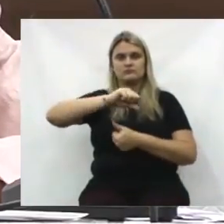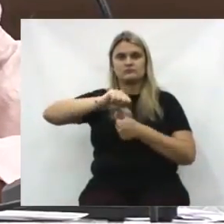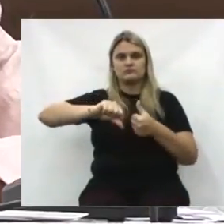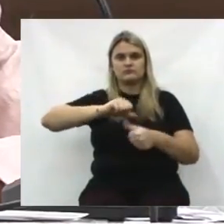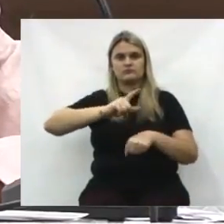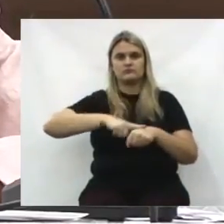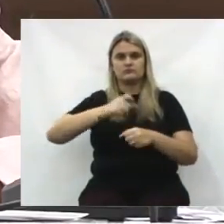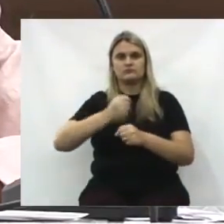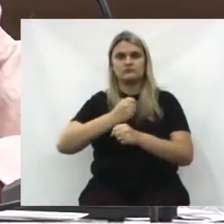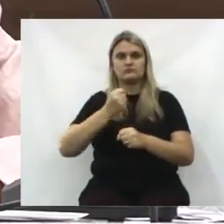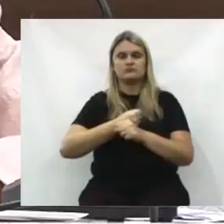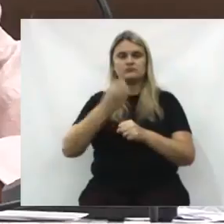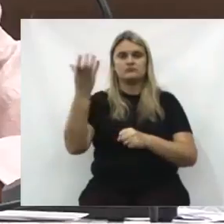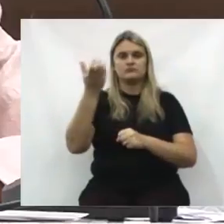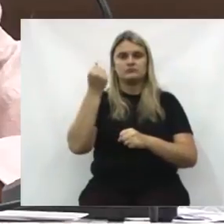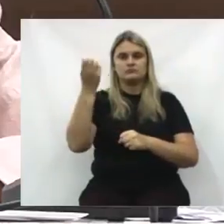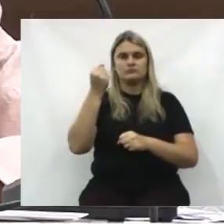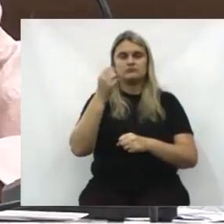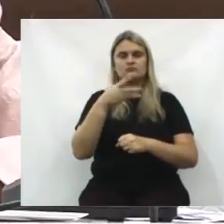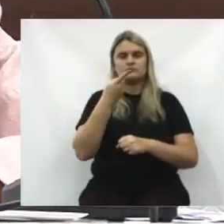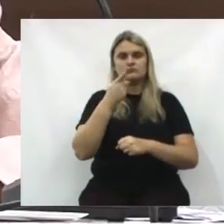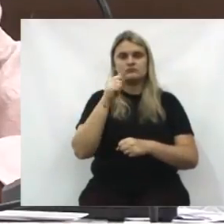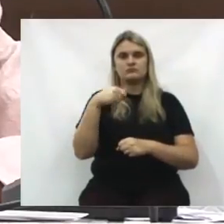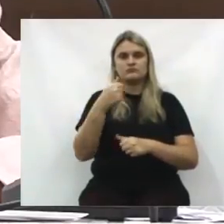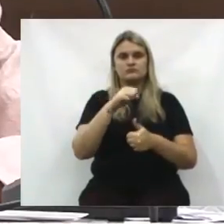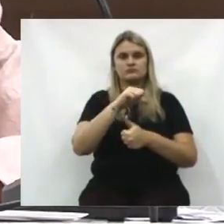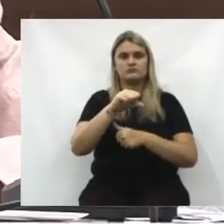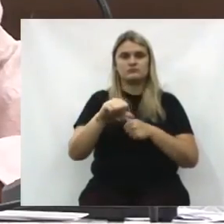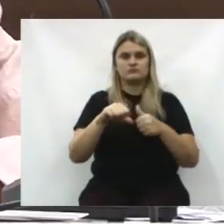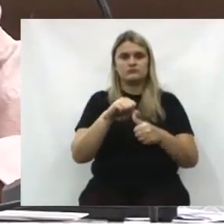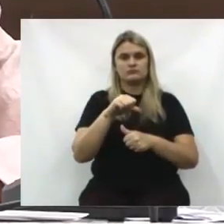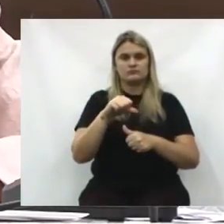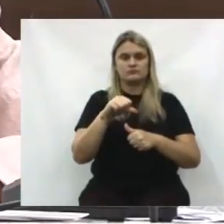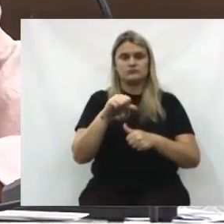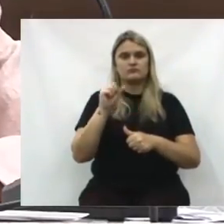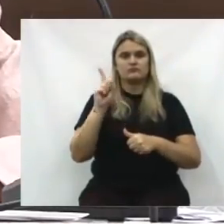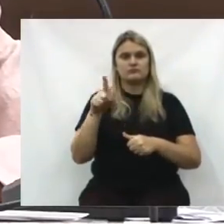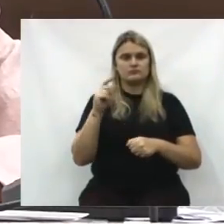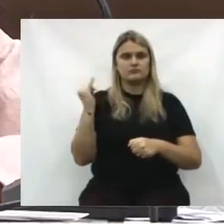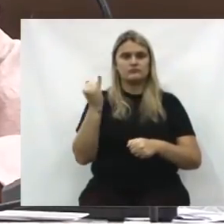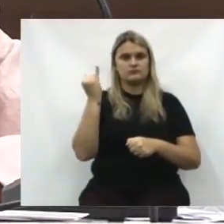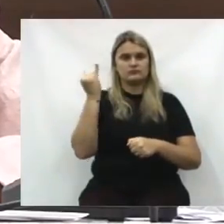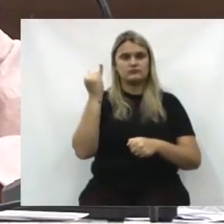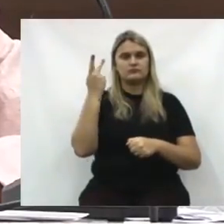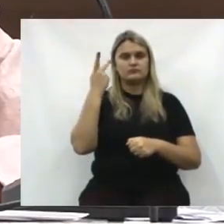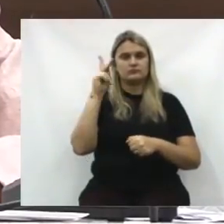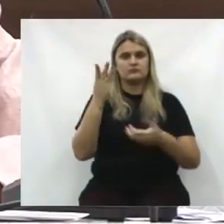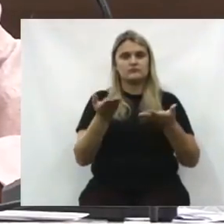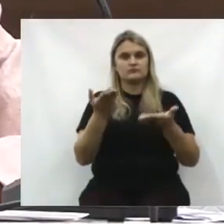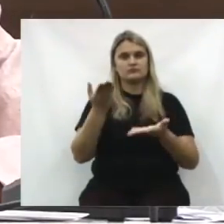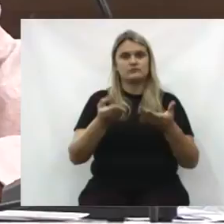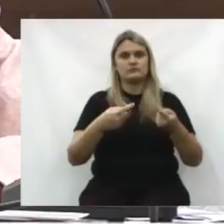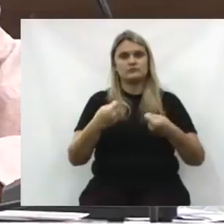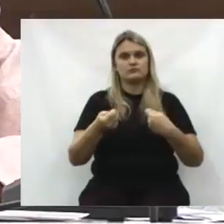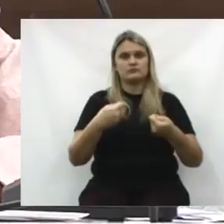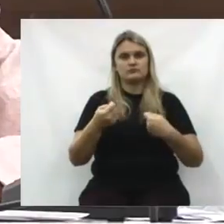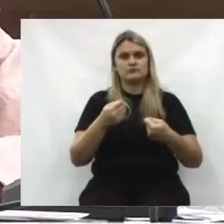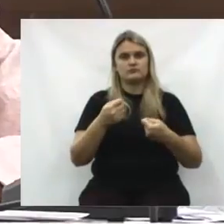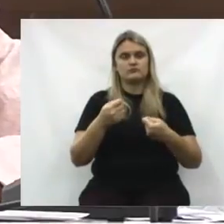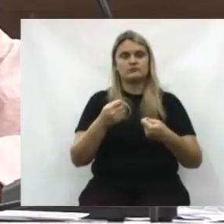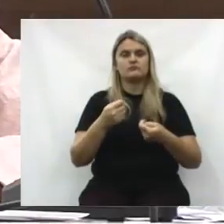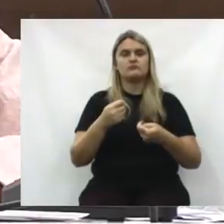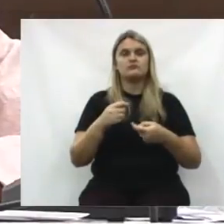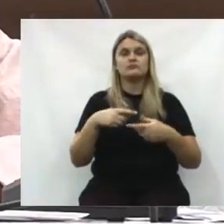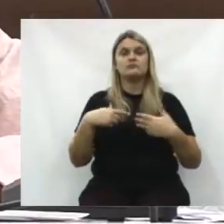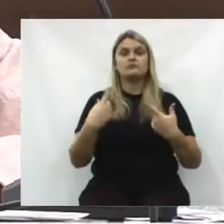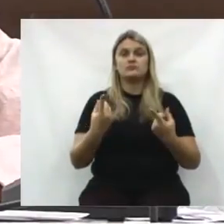287/2016, que trata da reforma da Previdência no Brasil, defendendo que as modificações são necessárias para